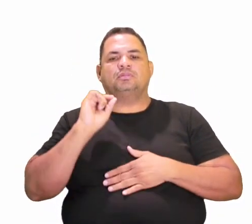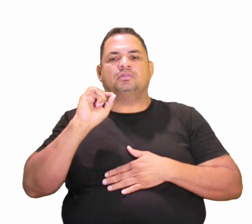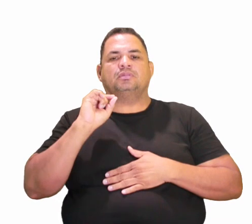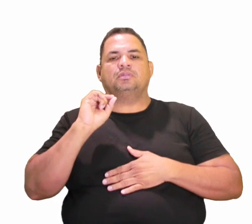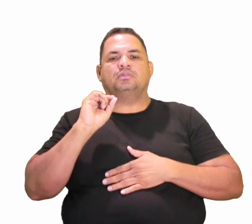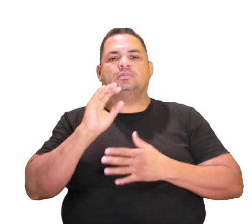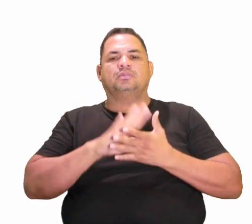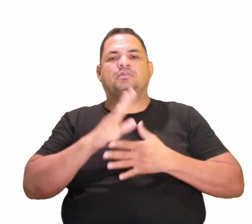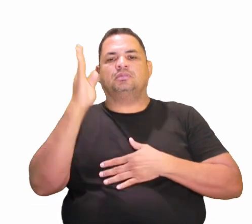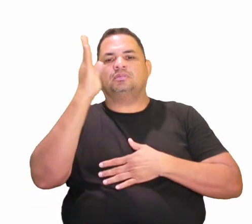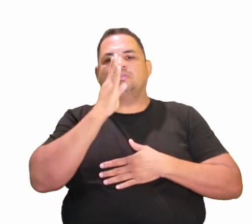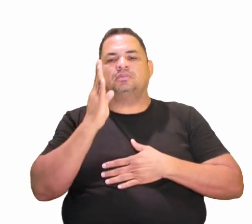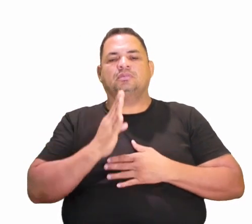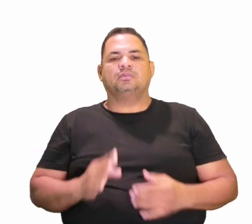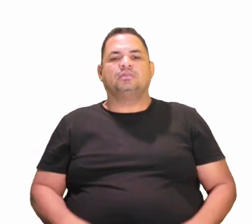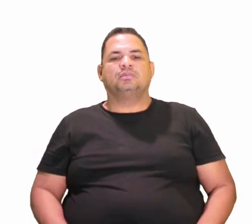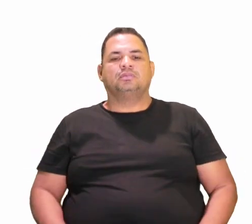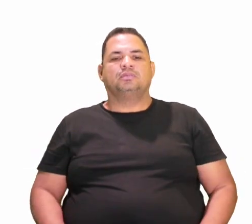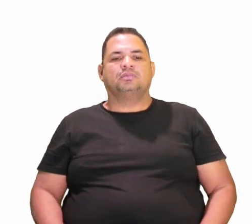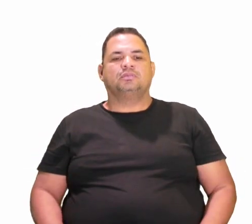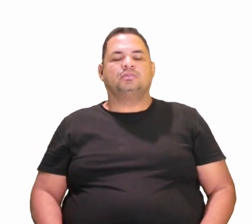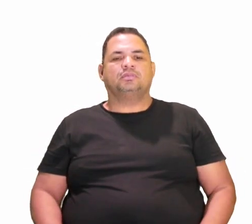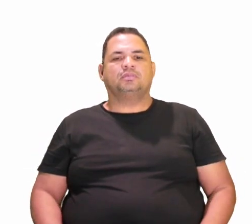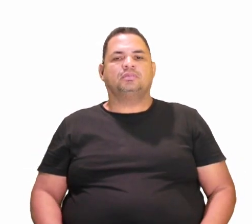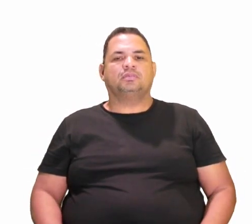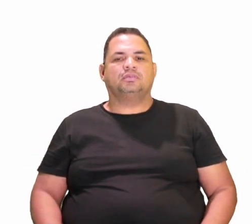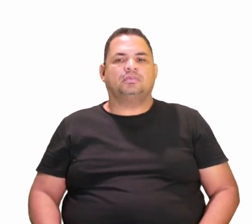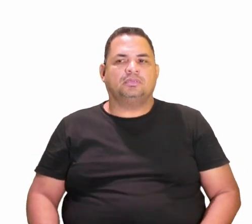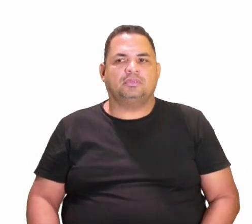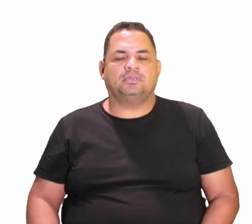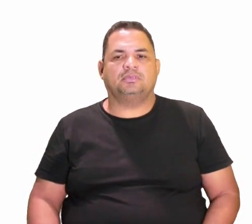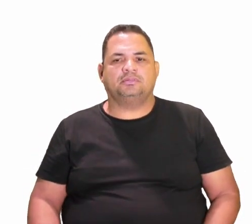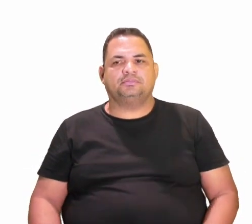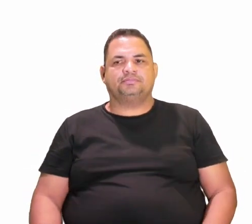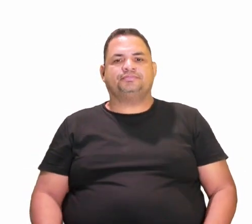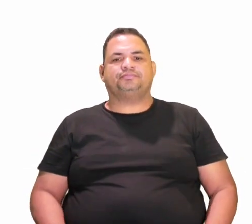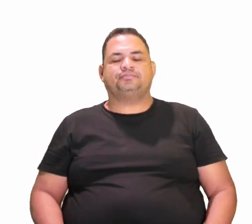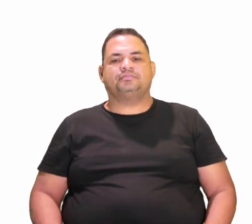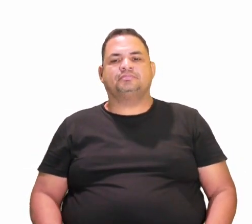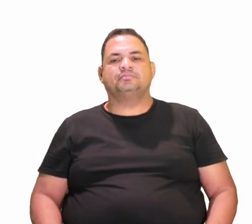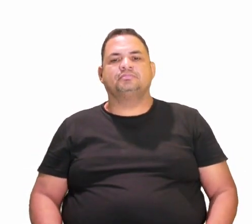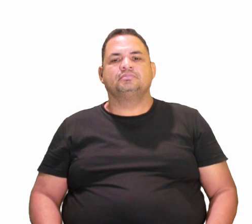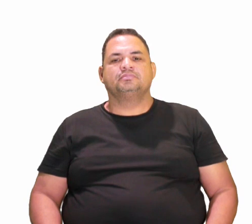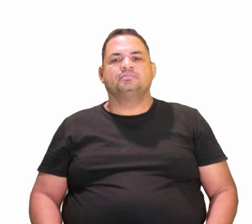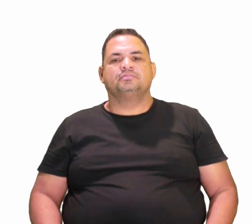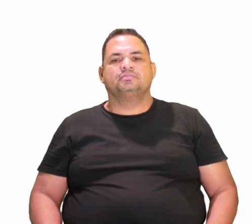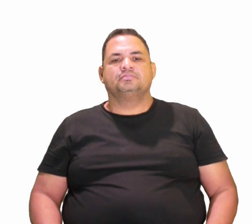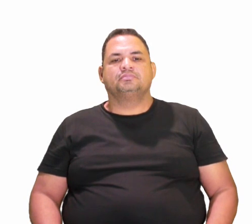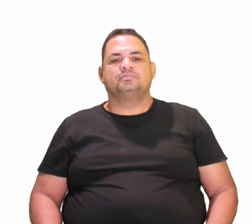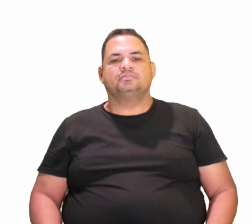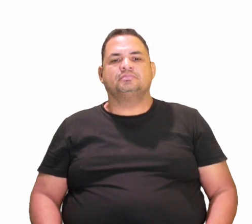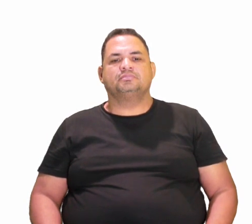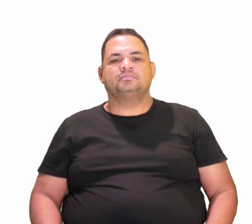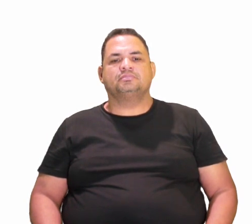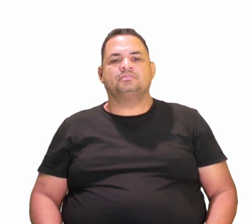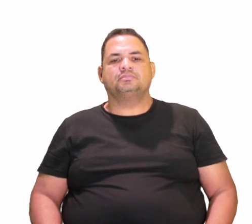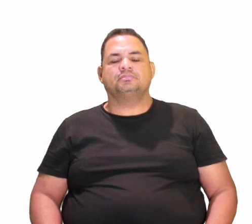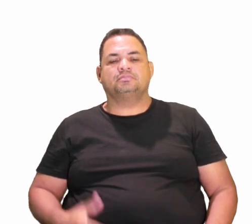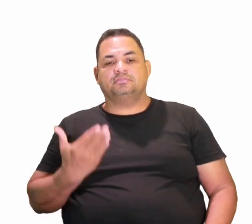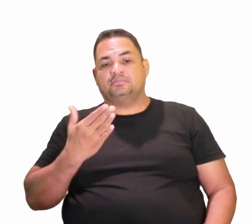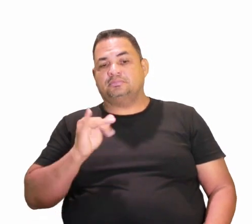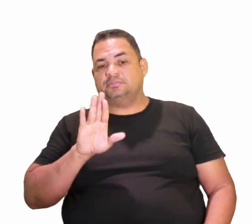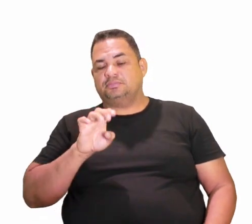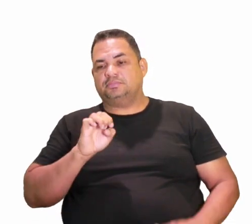é no Brasil? A questão do Valentine's Day, tá dando essa continuação. E aí o it, ele tá aqui